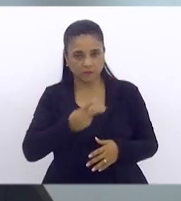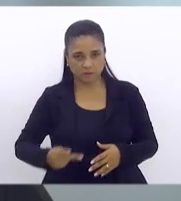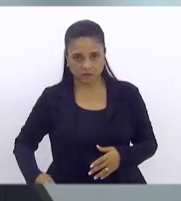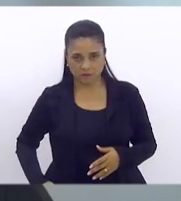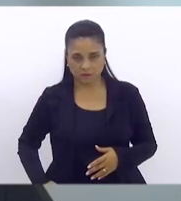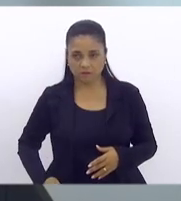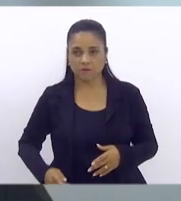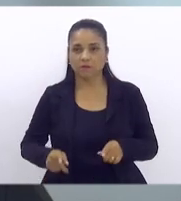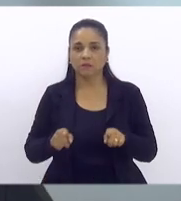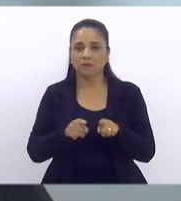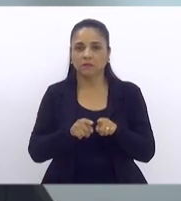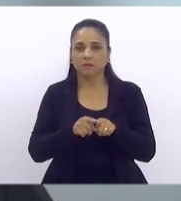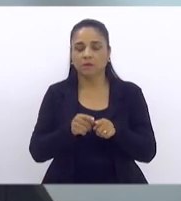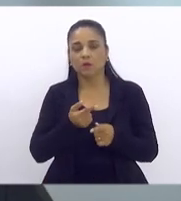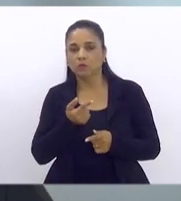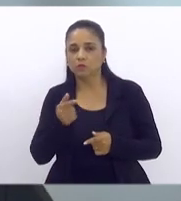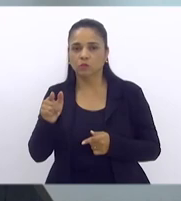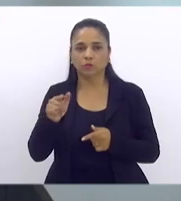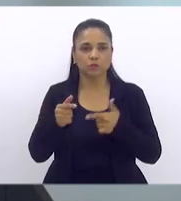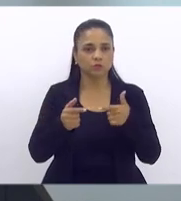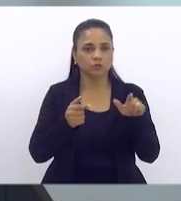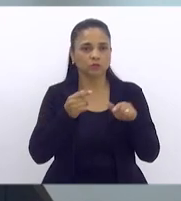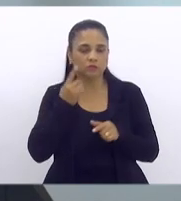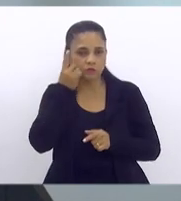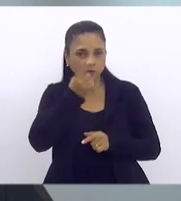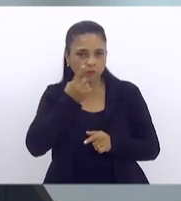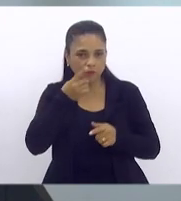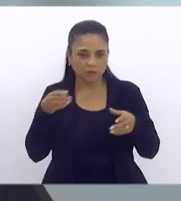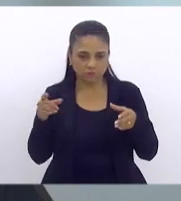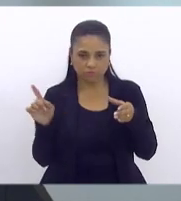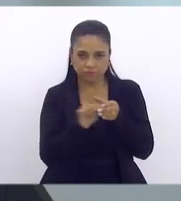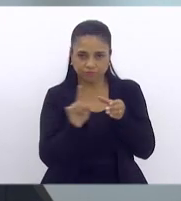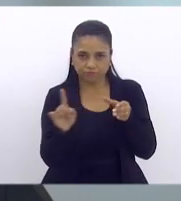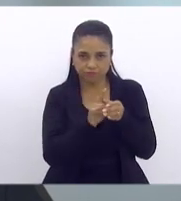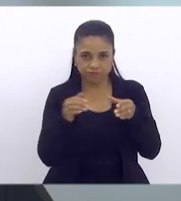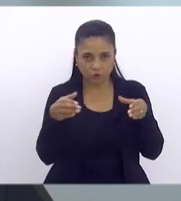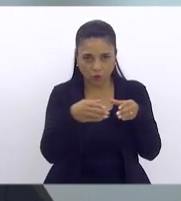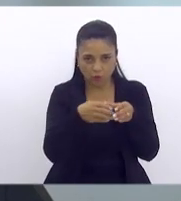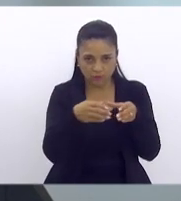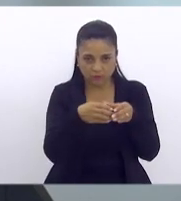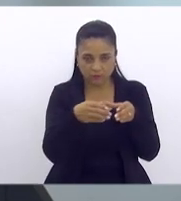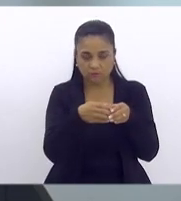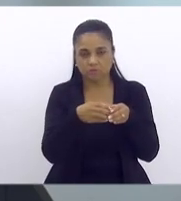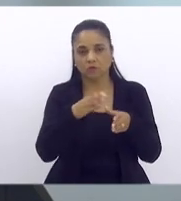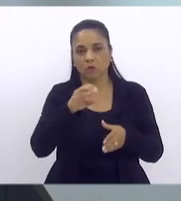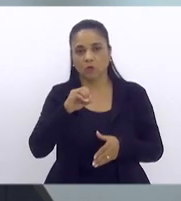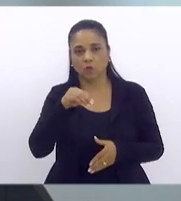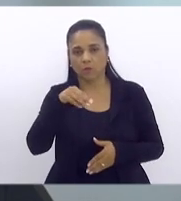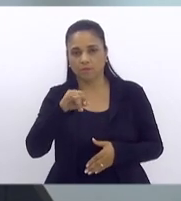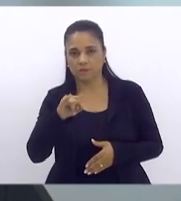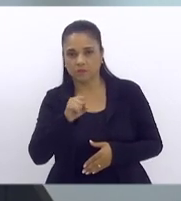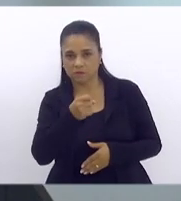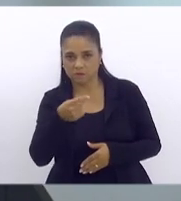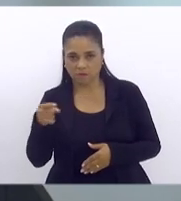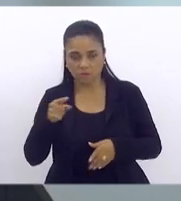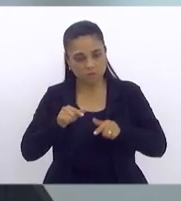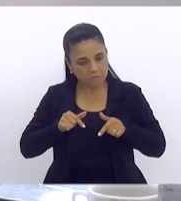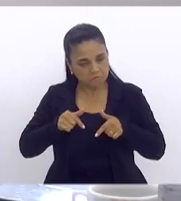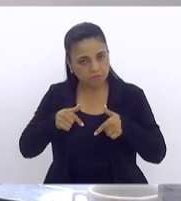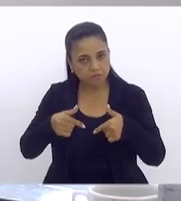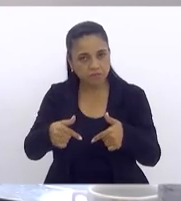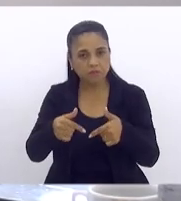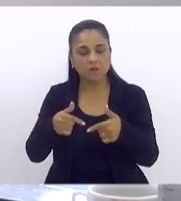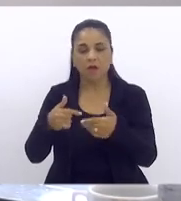e também as e os demais participantes dessa comissão que têm se empenhado ou que têm, ao longo